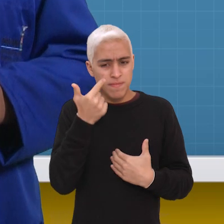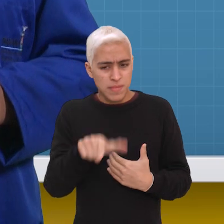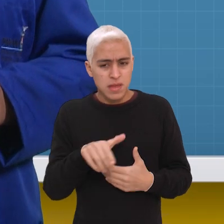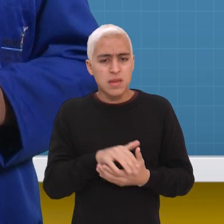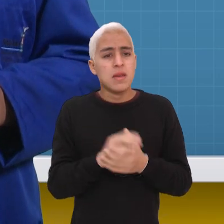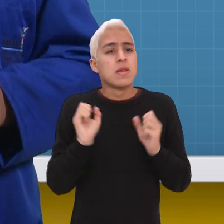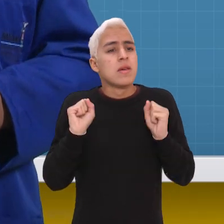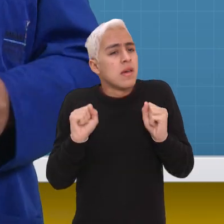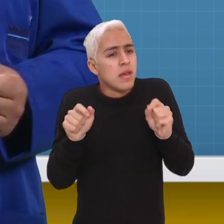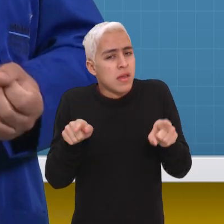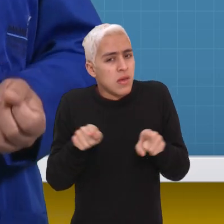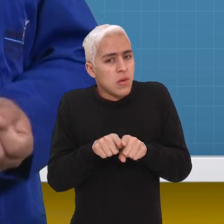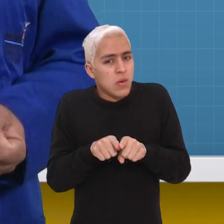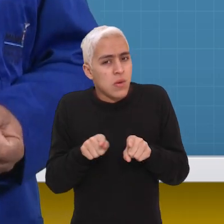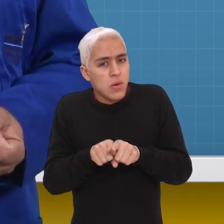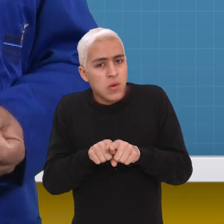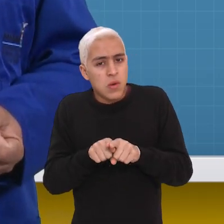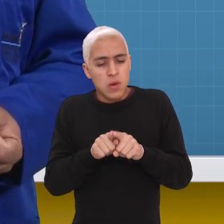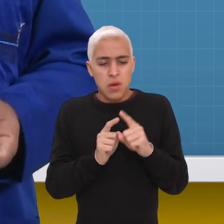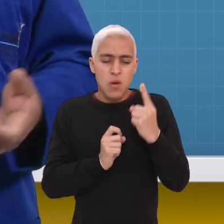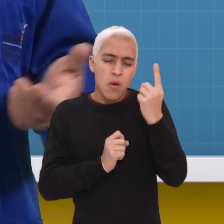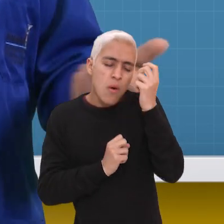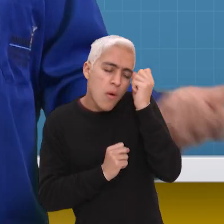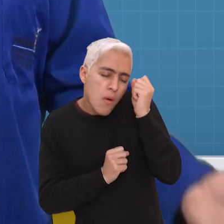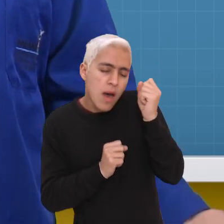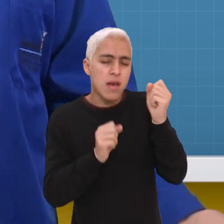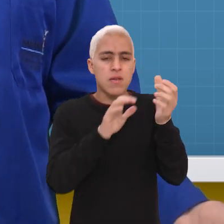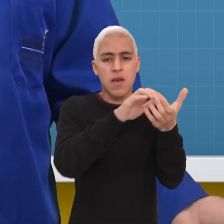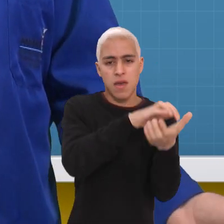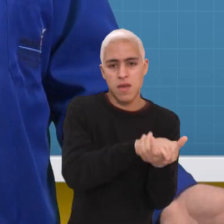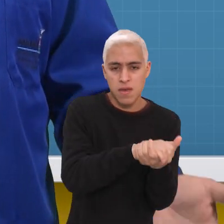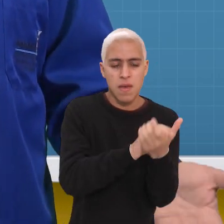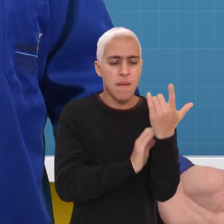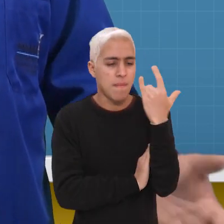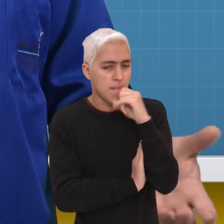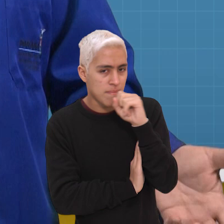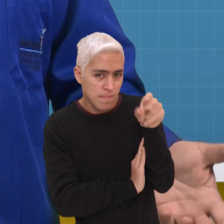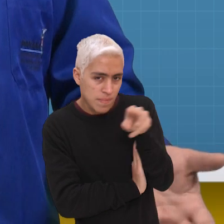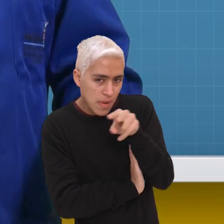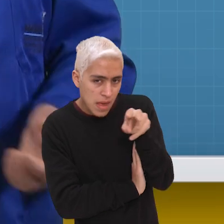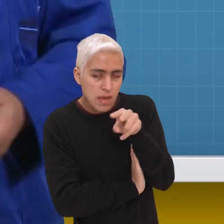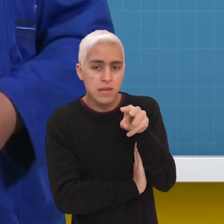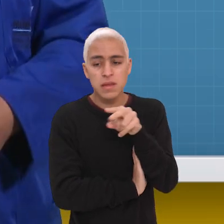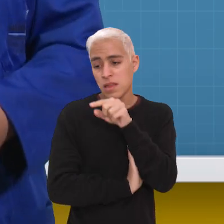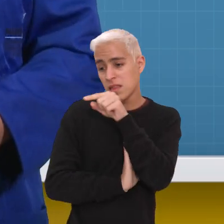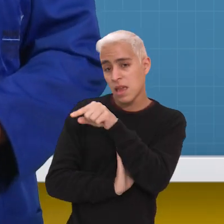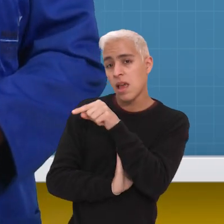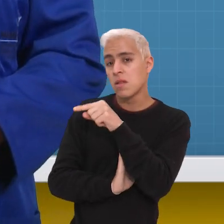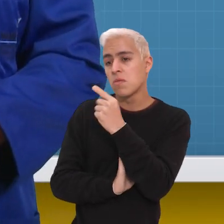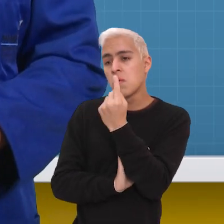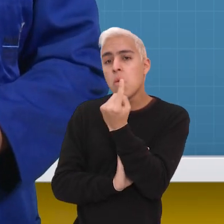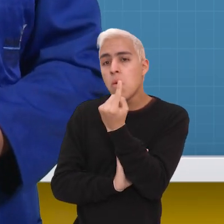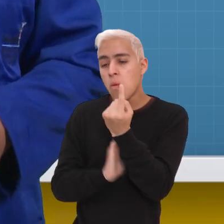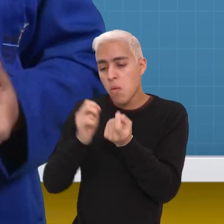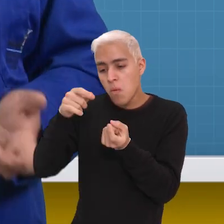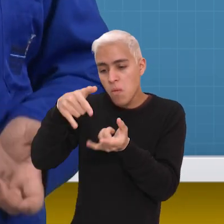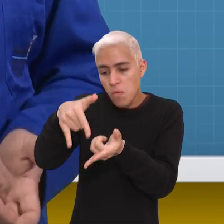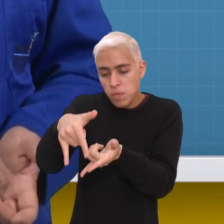Vamos pensar. Poderia ficar 1/4 de casal, pai e a mãe, e eles ficarem no quarto